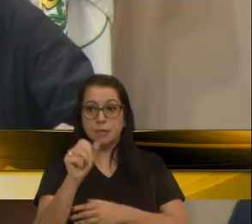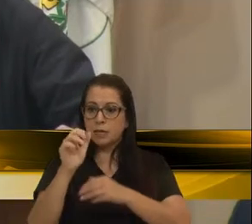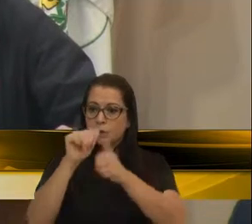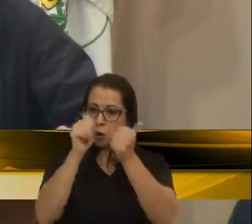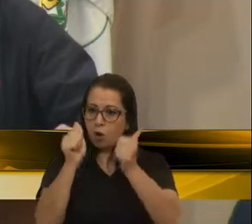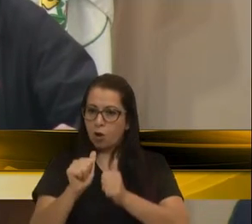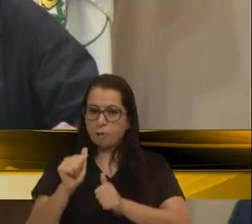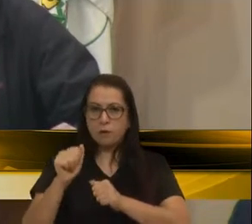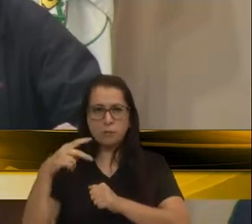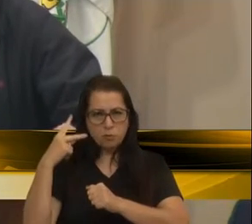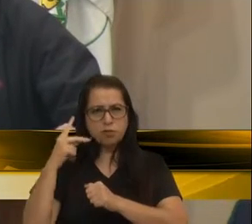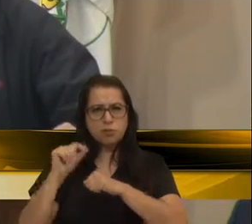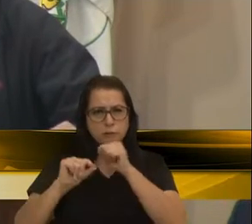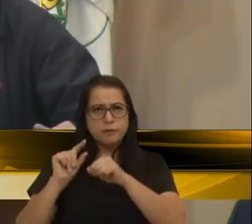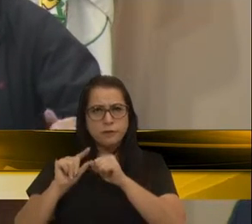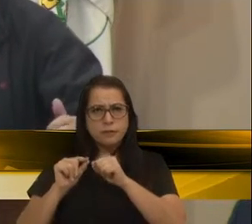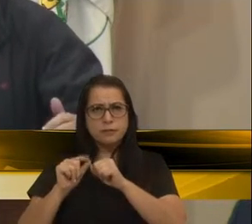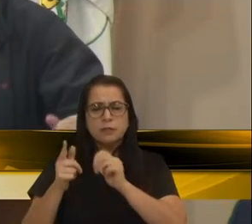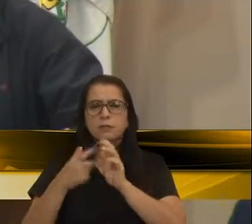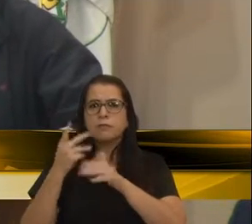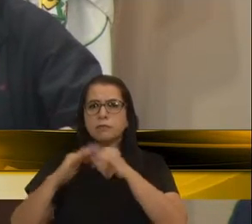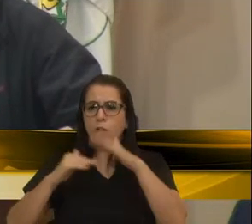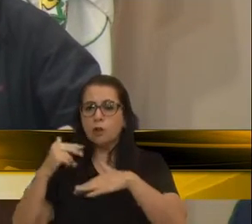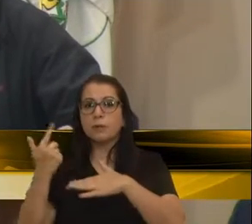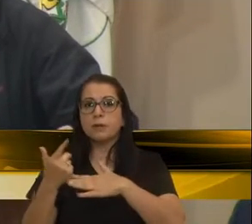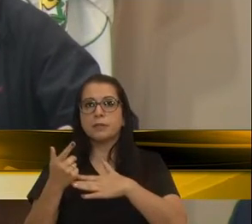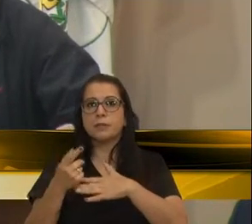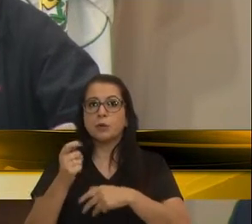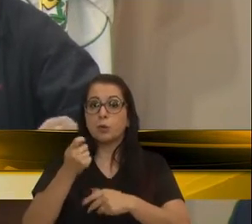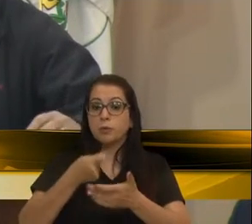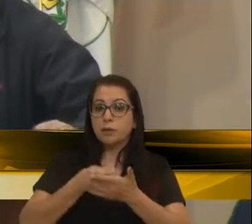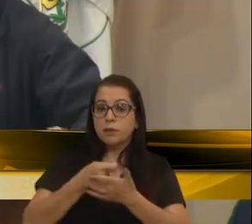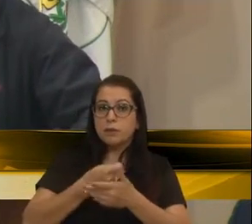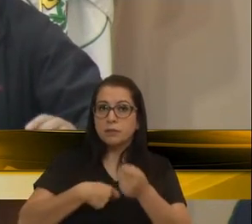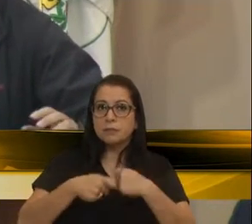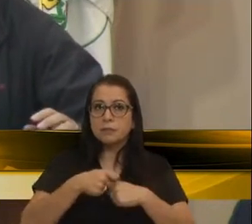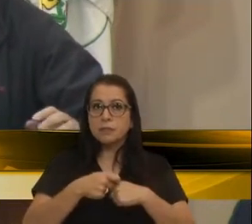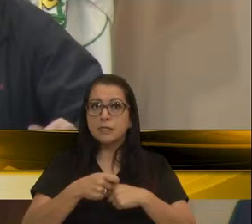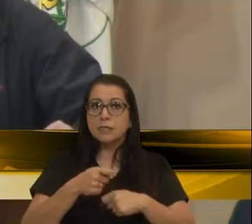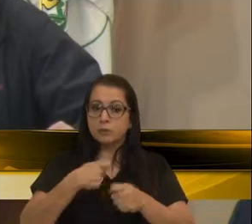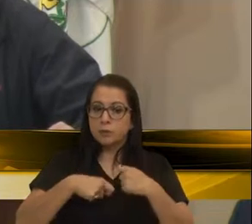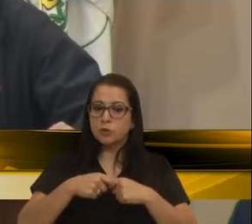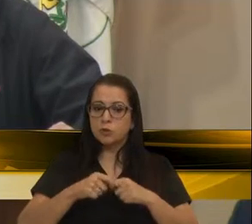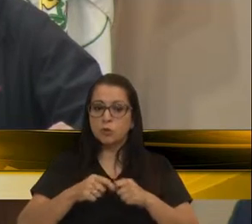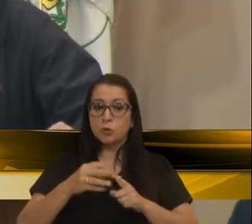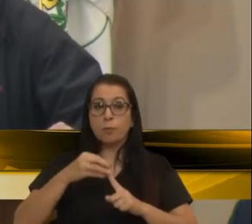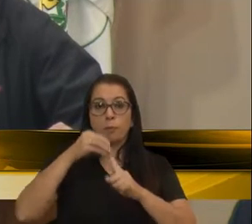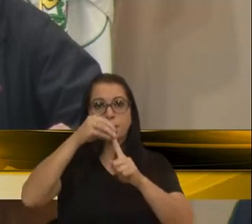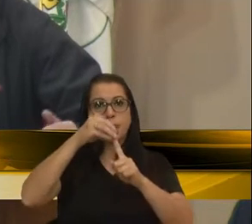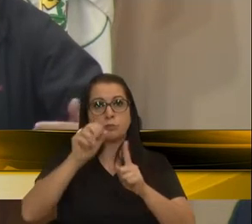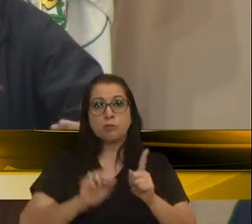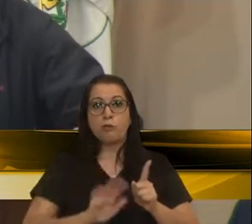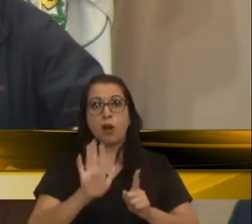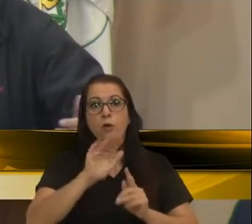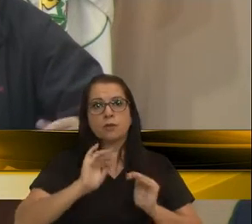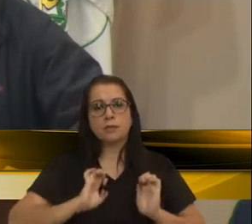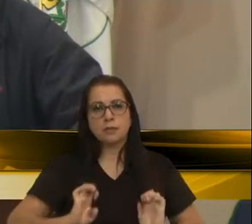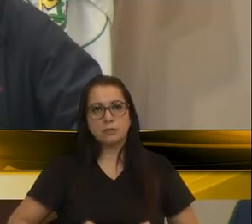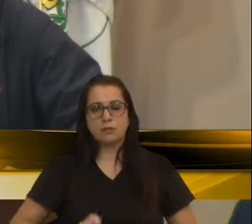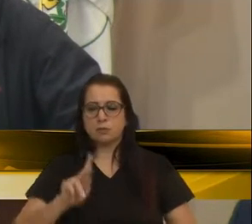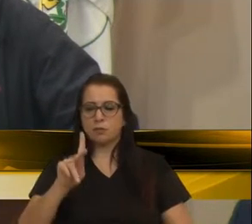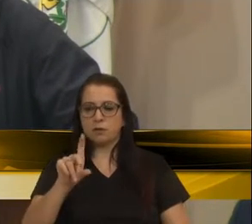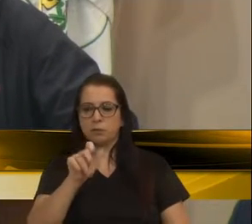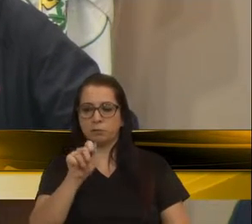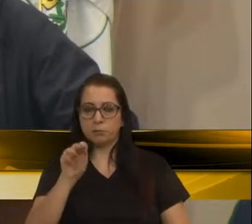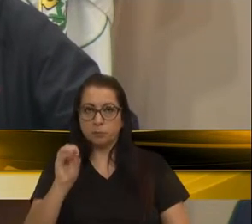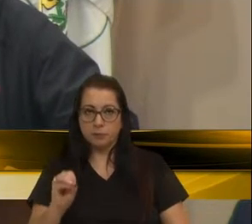ele colocou que o dever dos políticos é administrar com princípios éticos. Platão, na